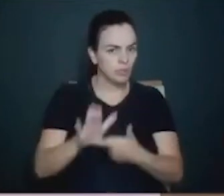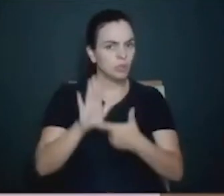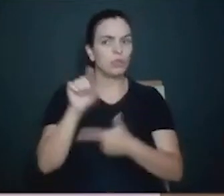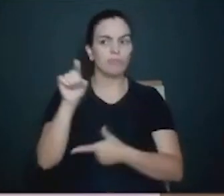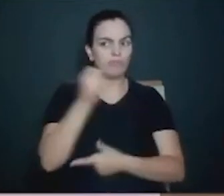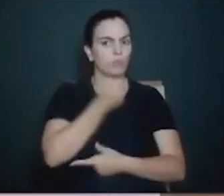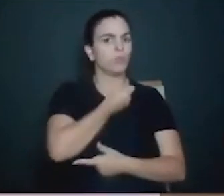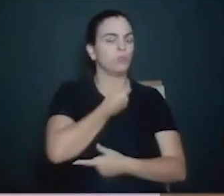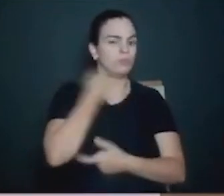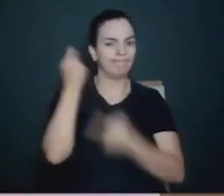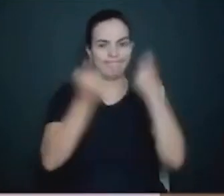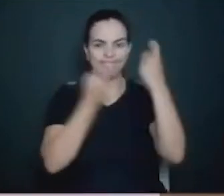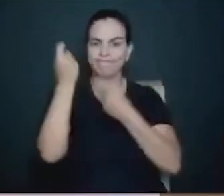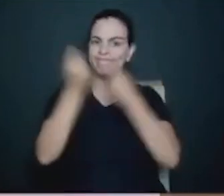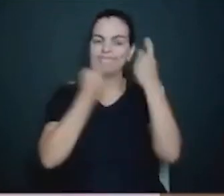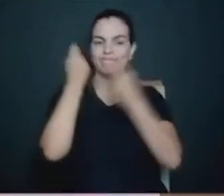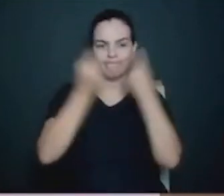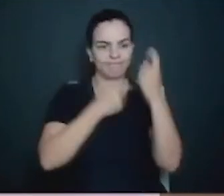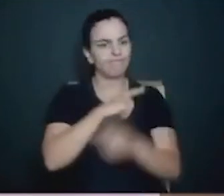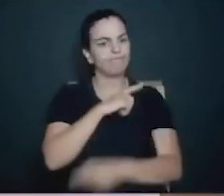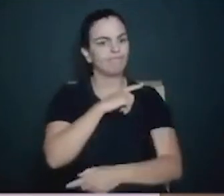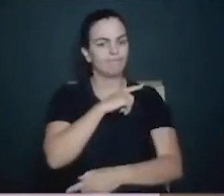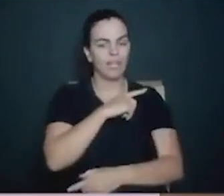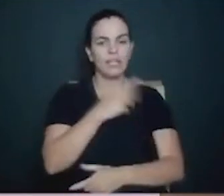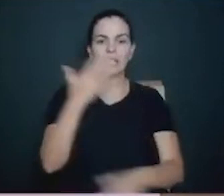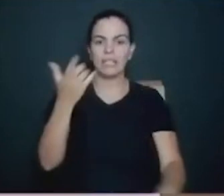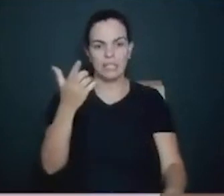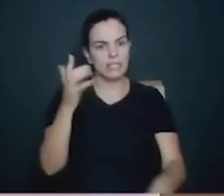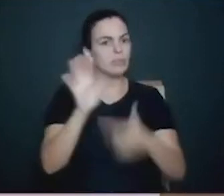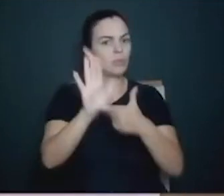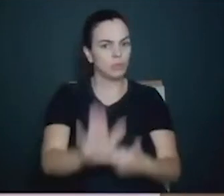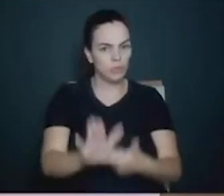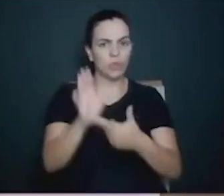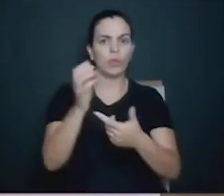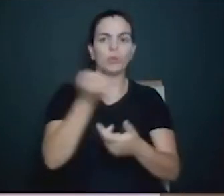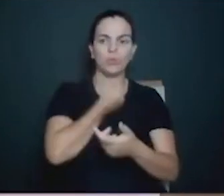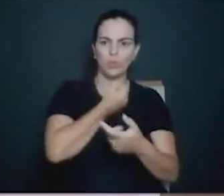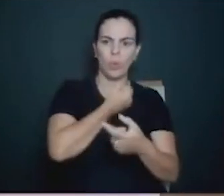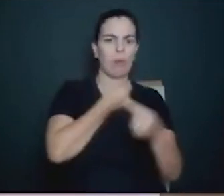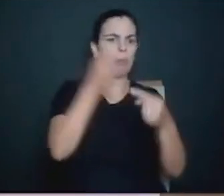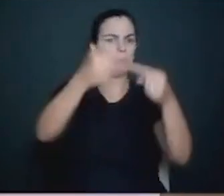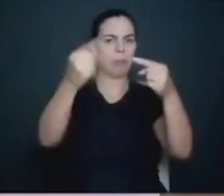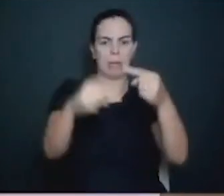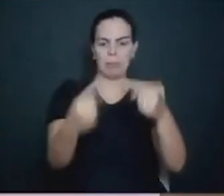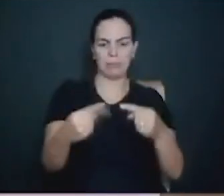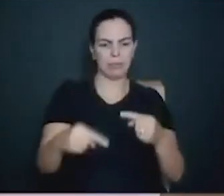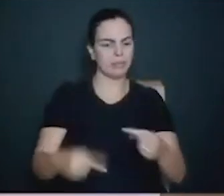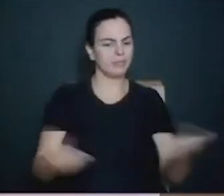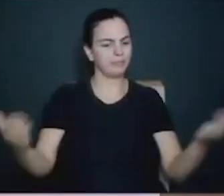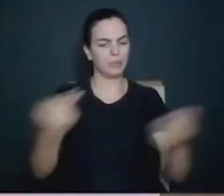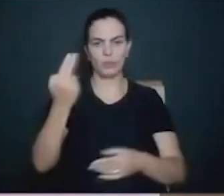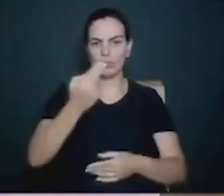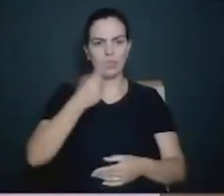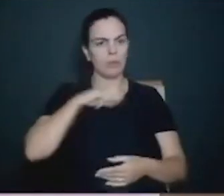preocupam, são números que realmente mostram que a conta não fecha. Então, nós não podemos fechar os olhos